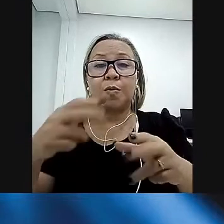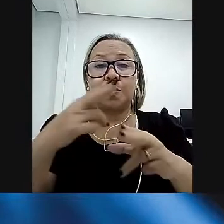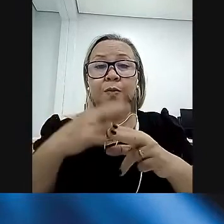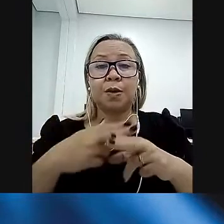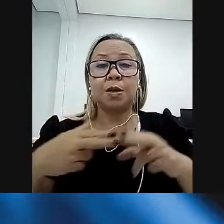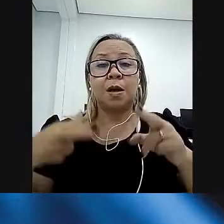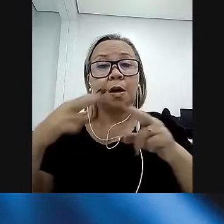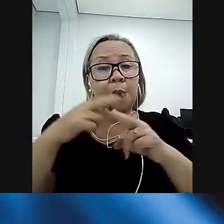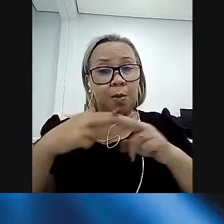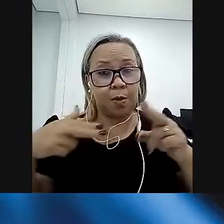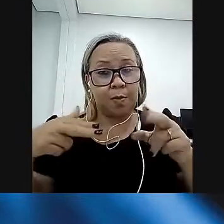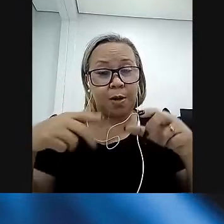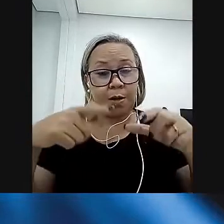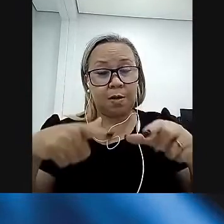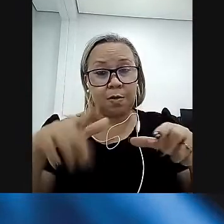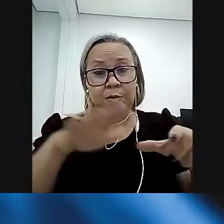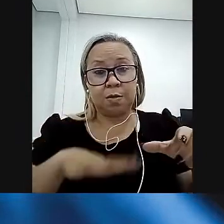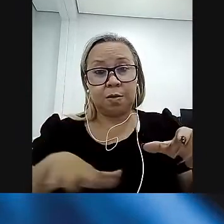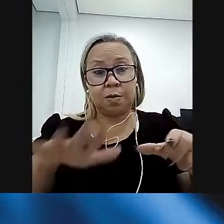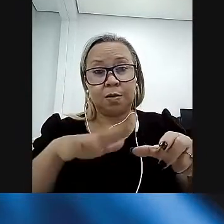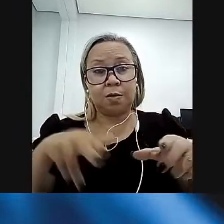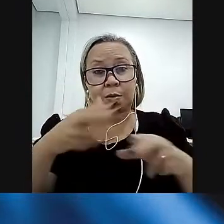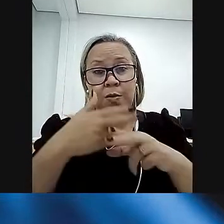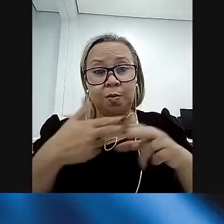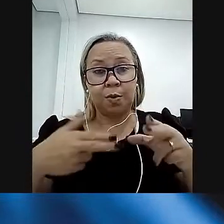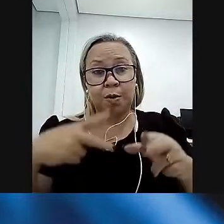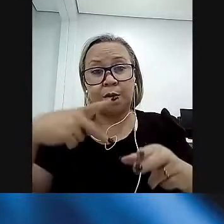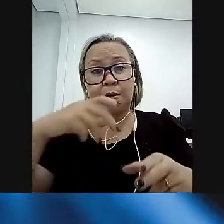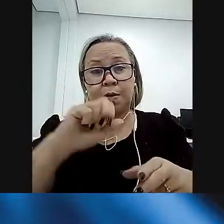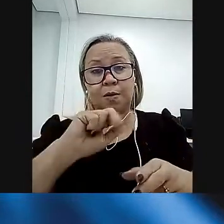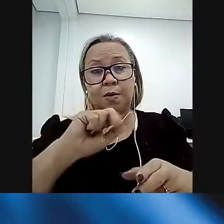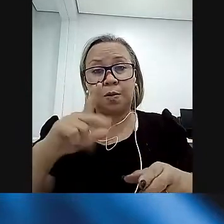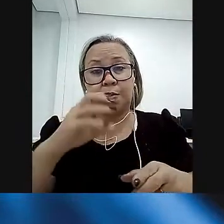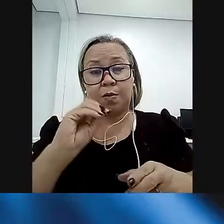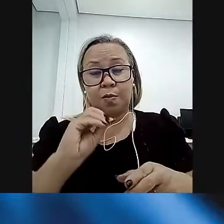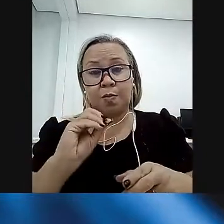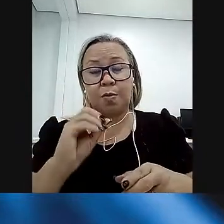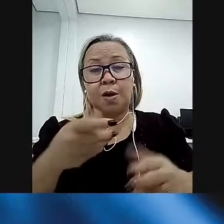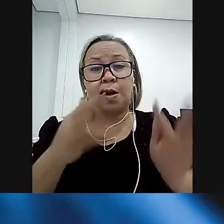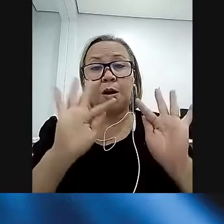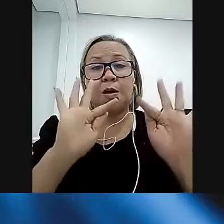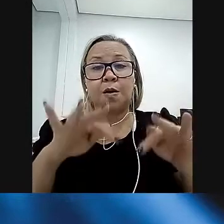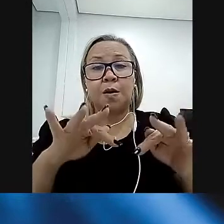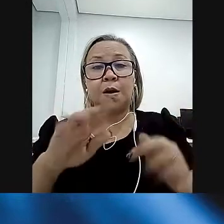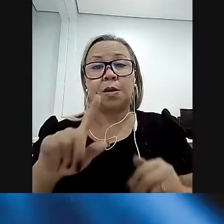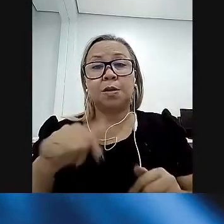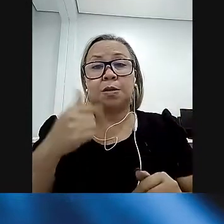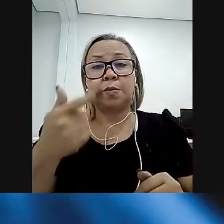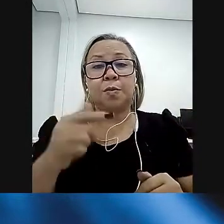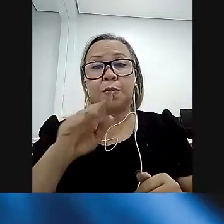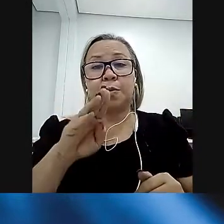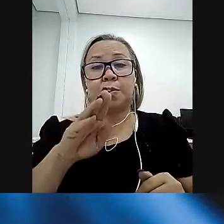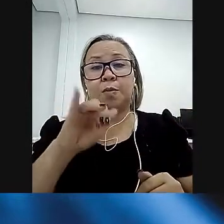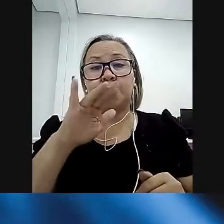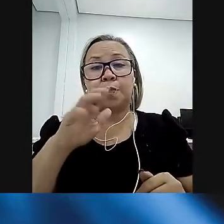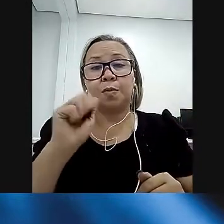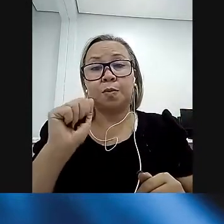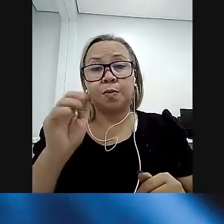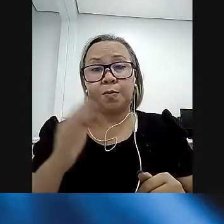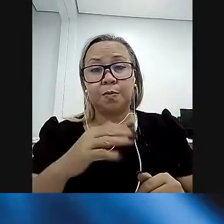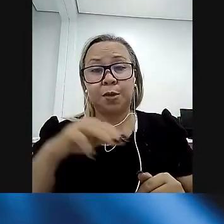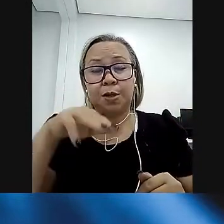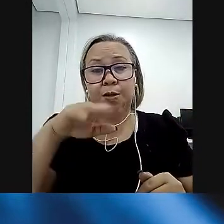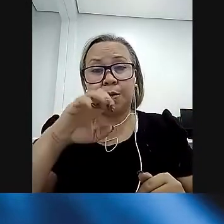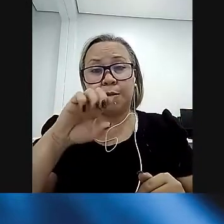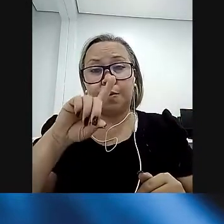Brasília, com Paulo Brusque. E finalizando depois, a Bia Medeiros com Corpos